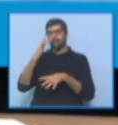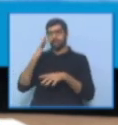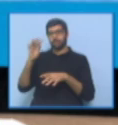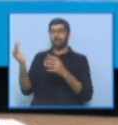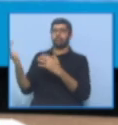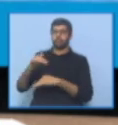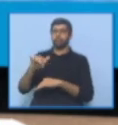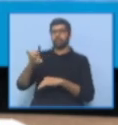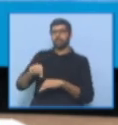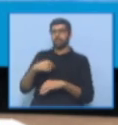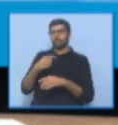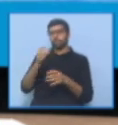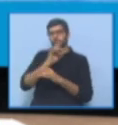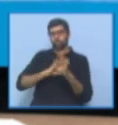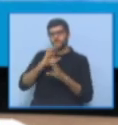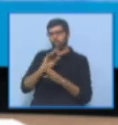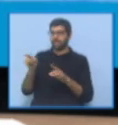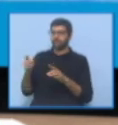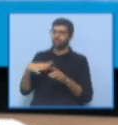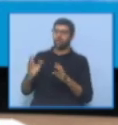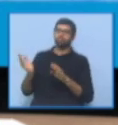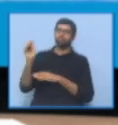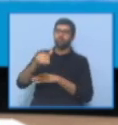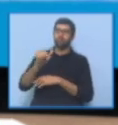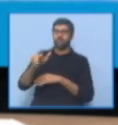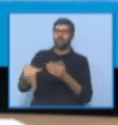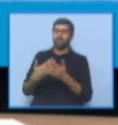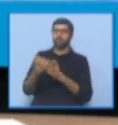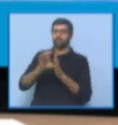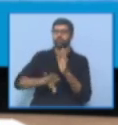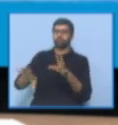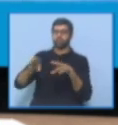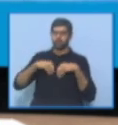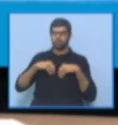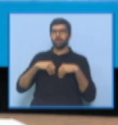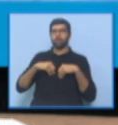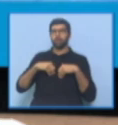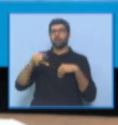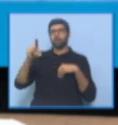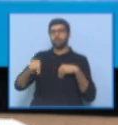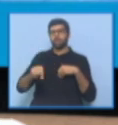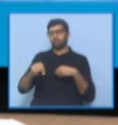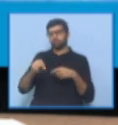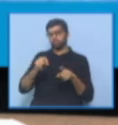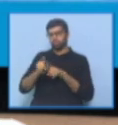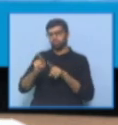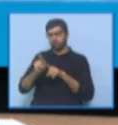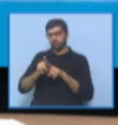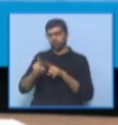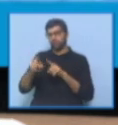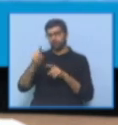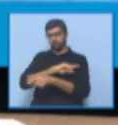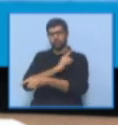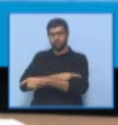Europa, como destino dos migrantes, crie condições de acolhimento e que haja também coragem política